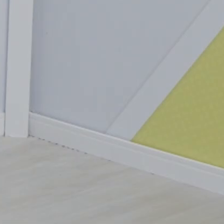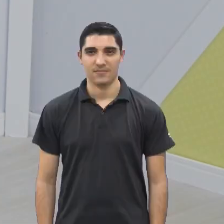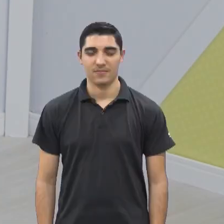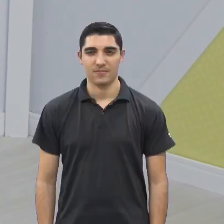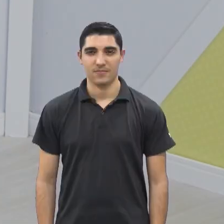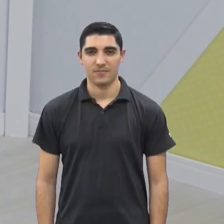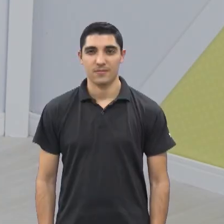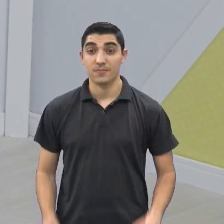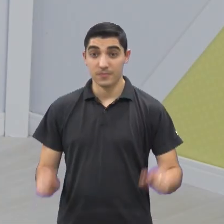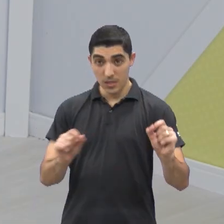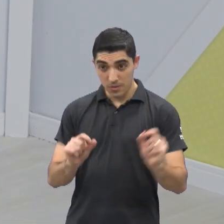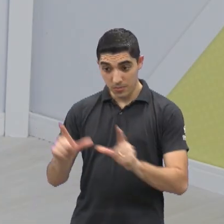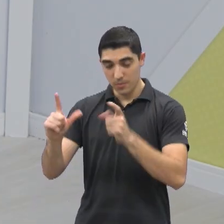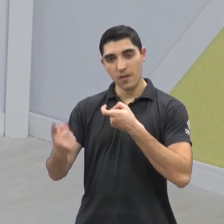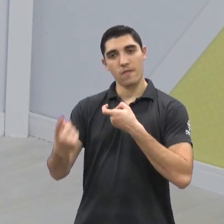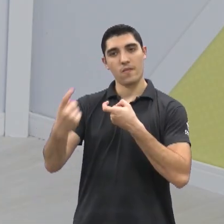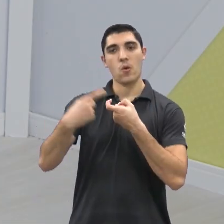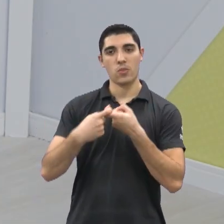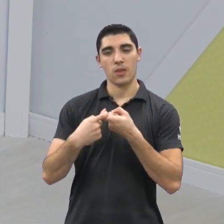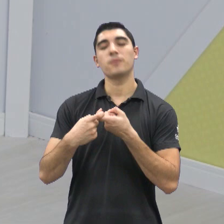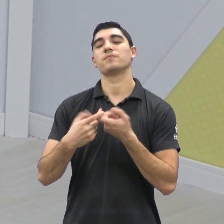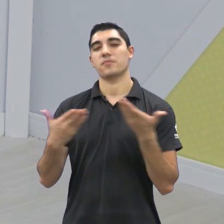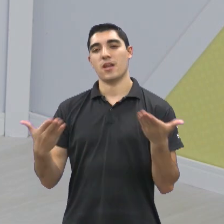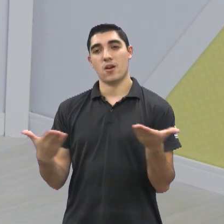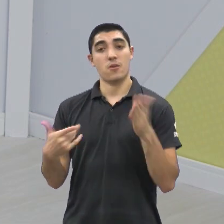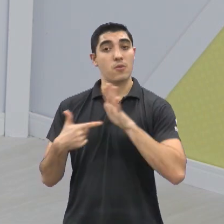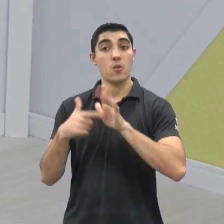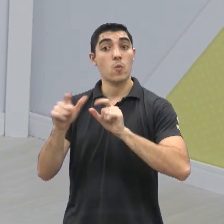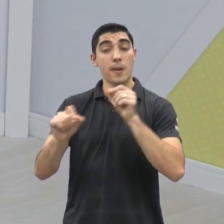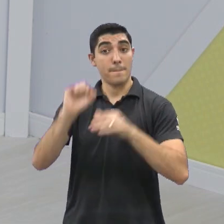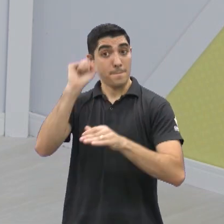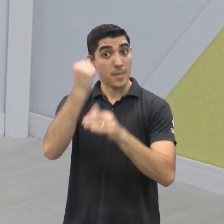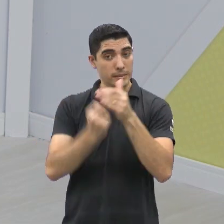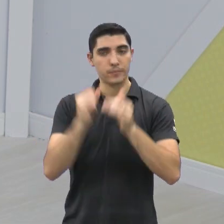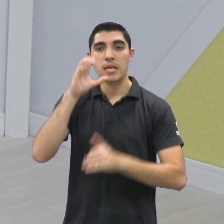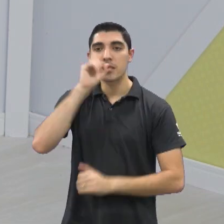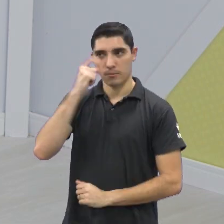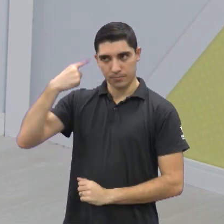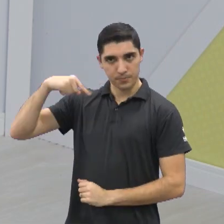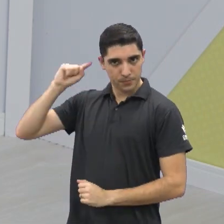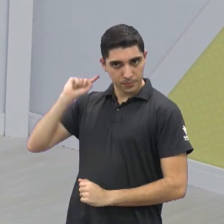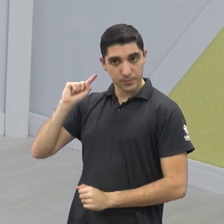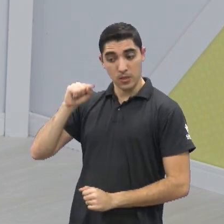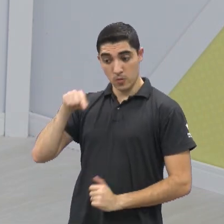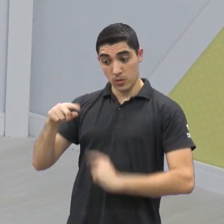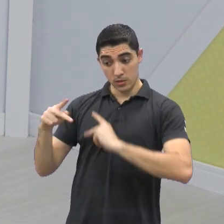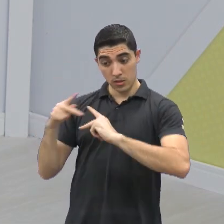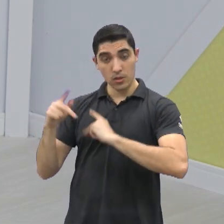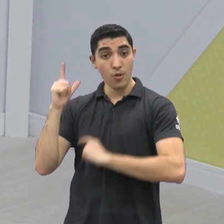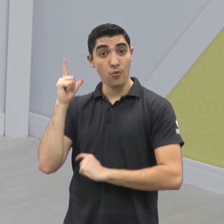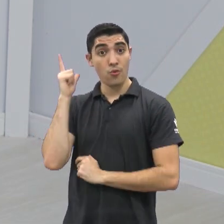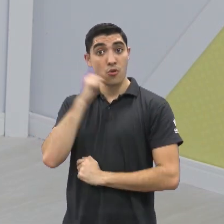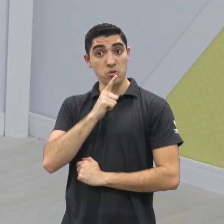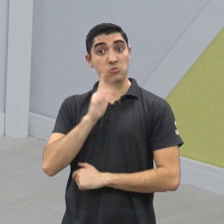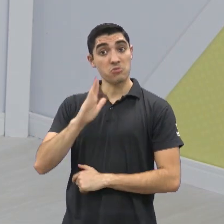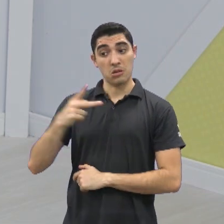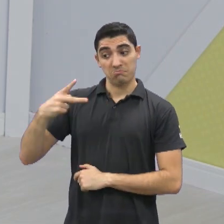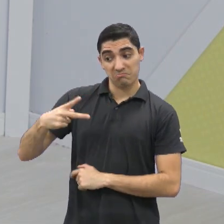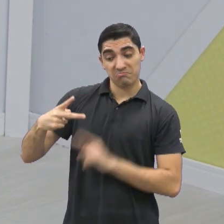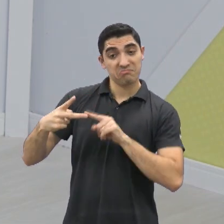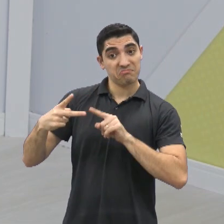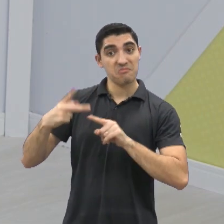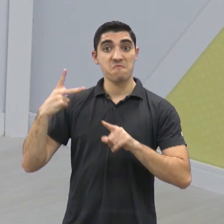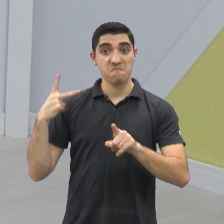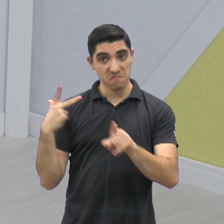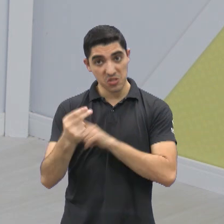Muito bem, estamos de volta com o Hora do Esporte para falar de basquete. No sábado, o São José conquistou a sua segunda vitória na fase de realinhamento